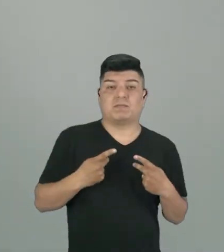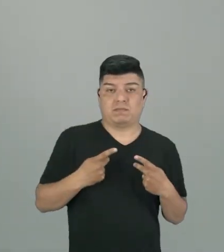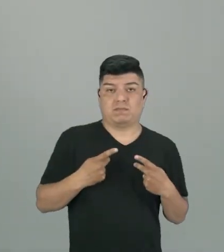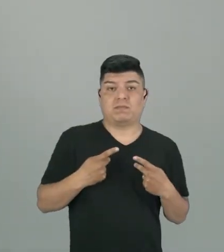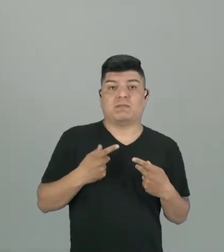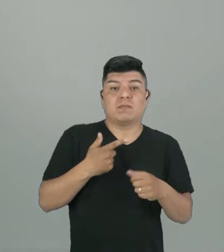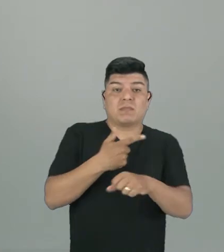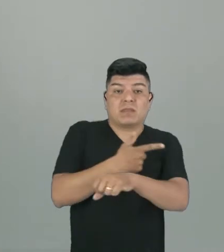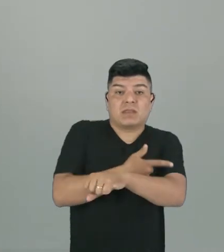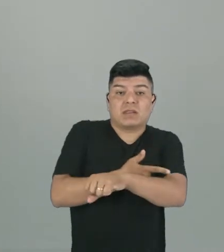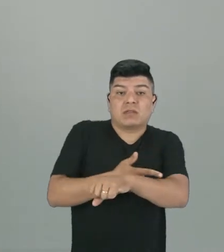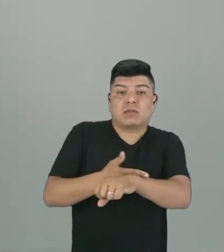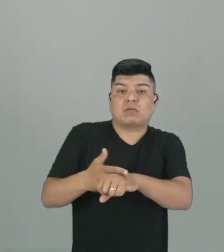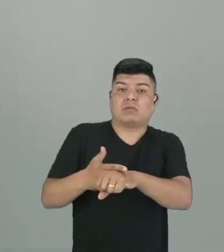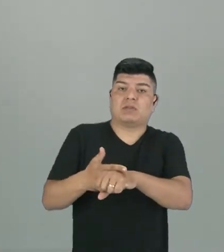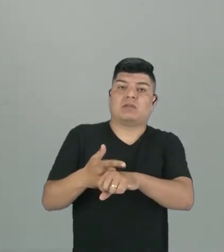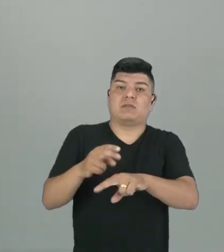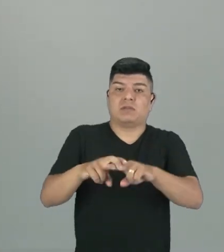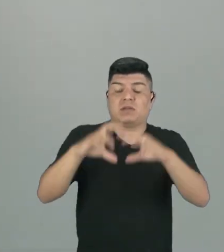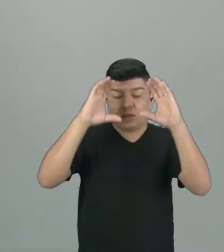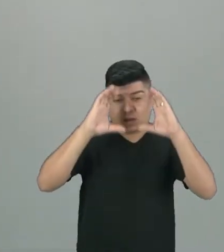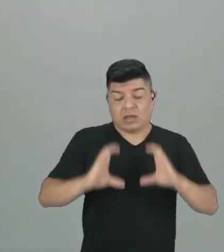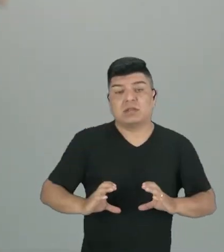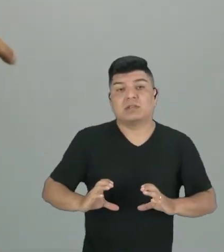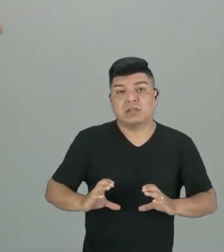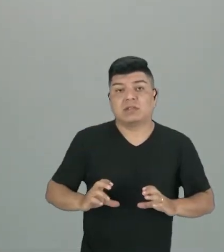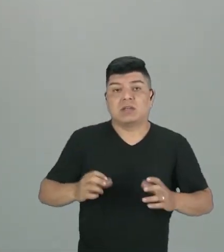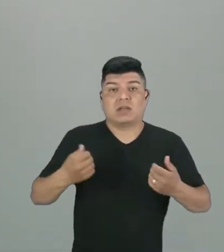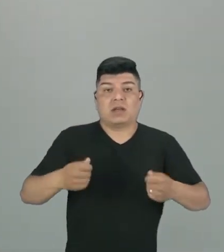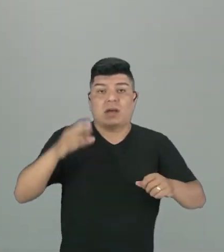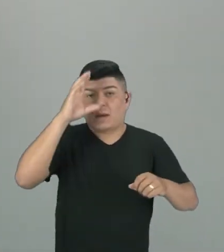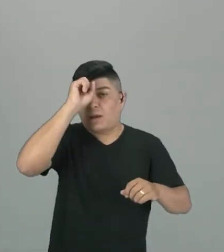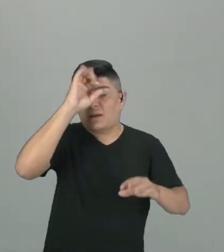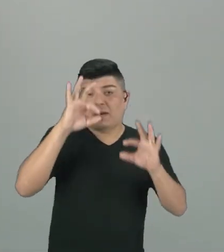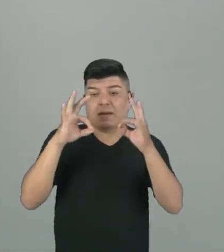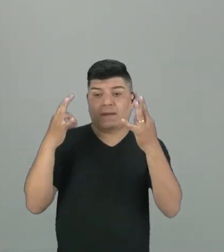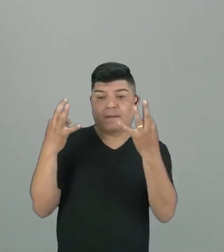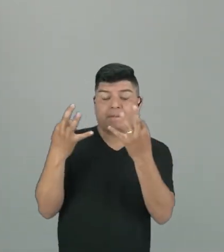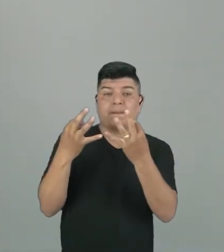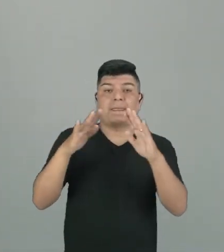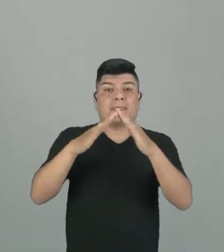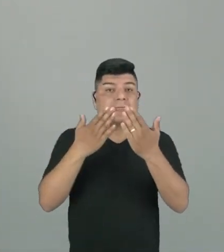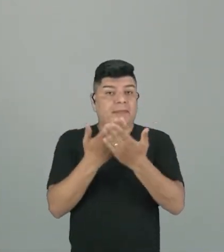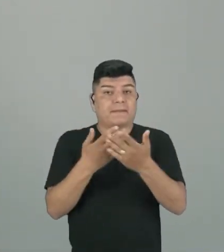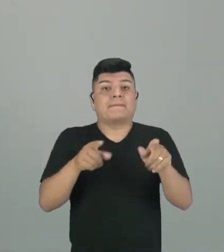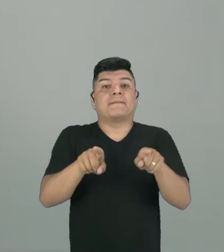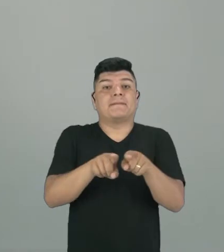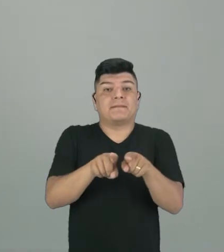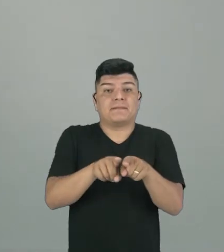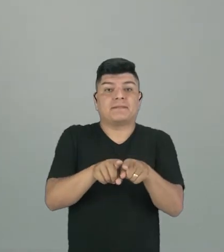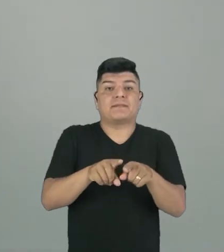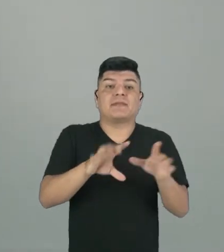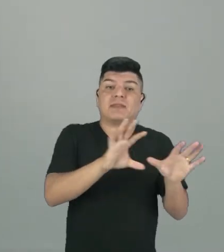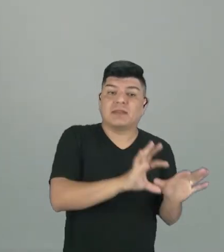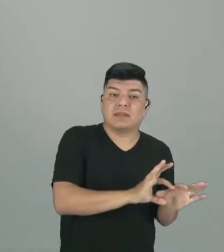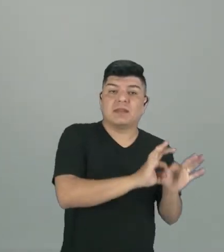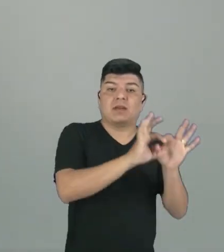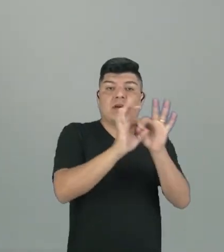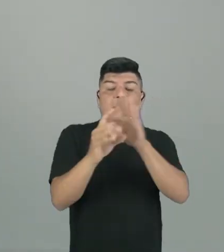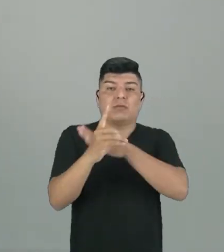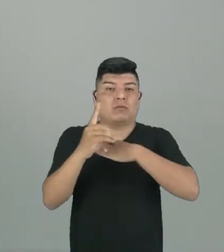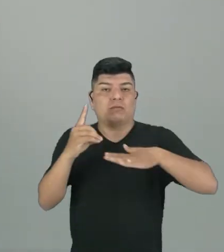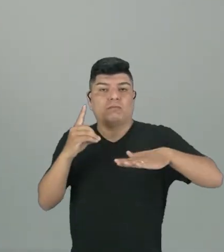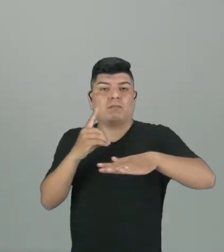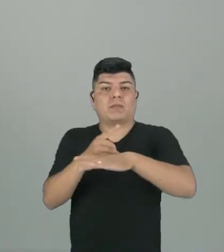é? E já falamos a cidadania. A gente aprende isso na família, aprende na escola, aprende também no contexto social e deve colocar